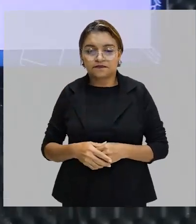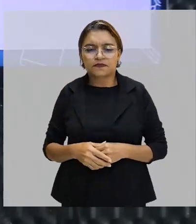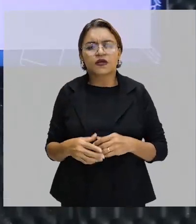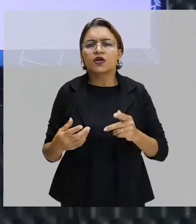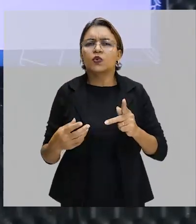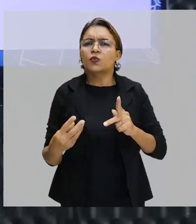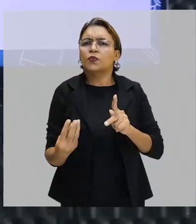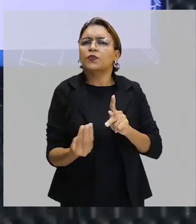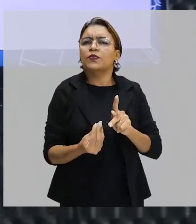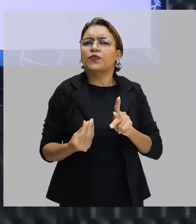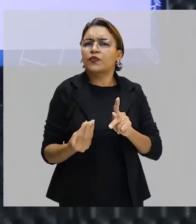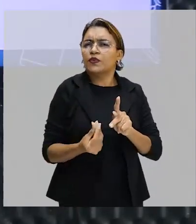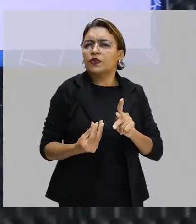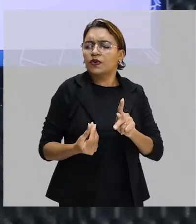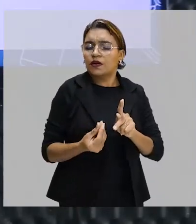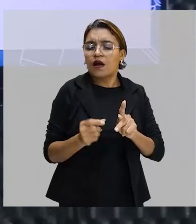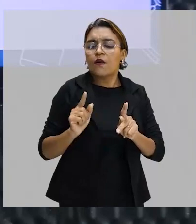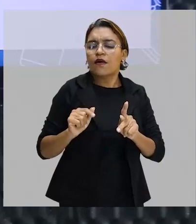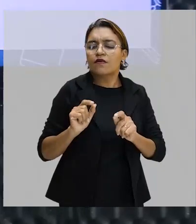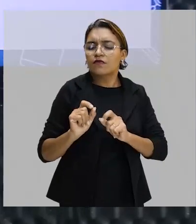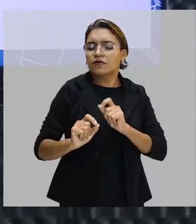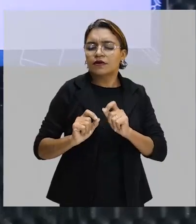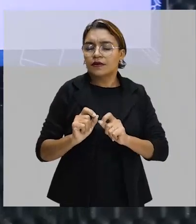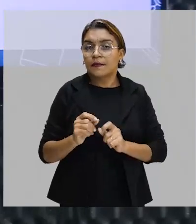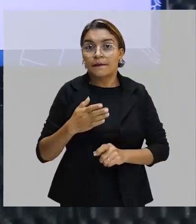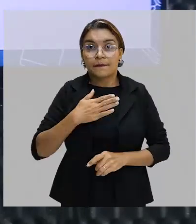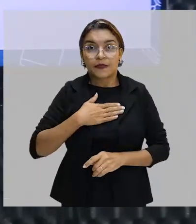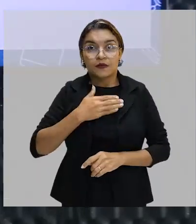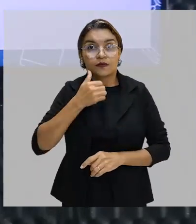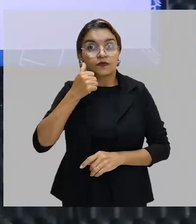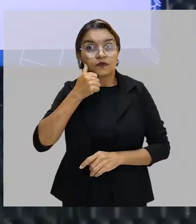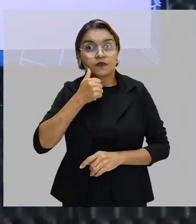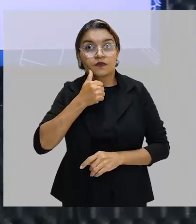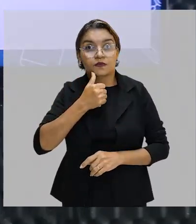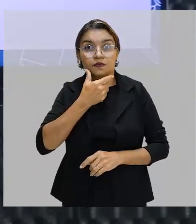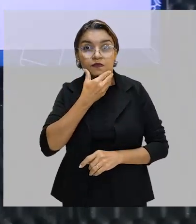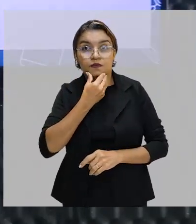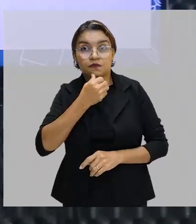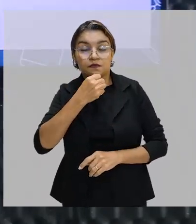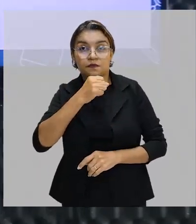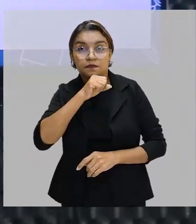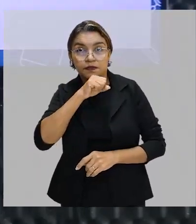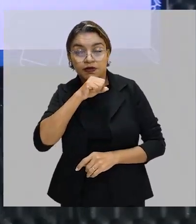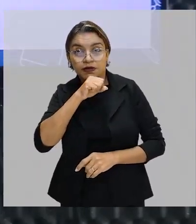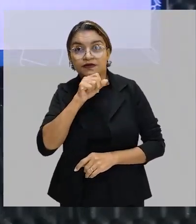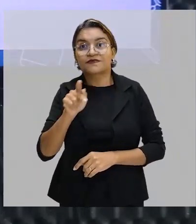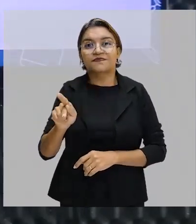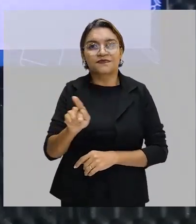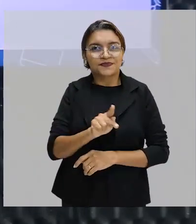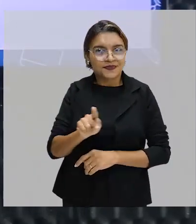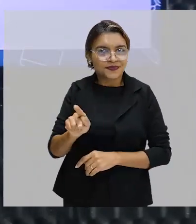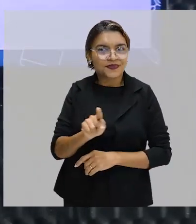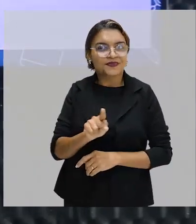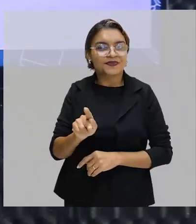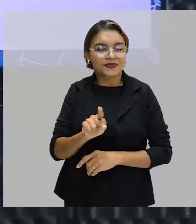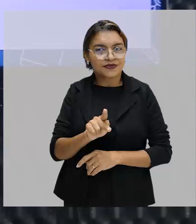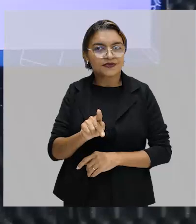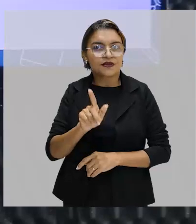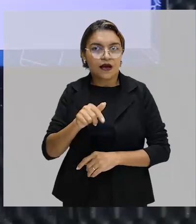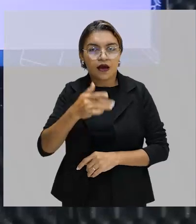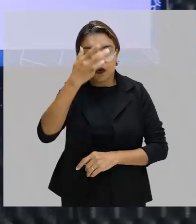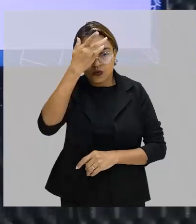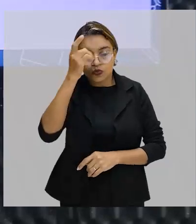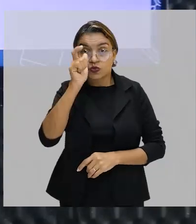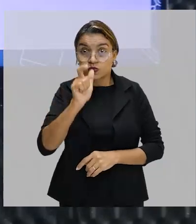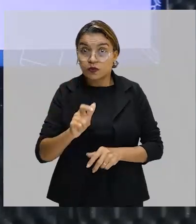parents are teachers. Meus pais são professores. Então, aqui eu tenho um sujeito no plural. Como